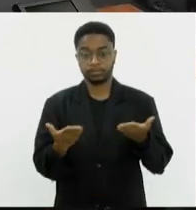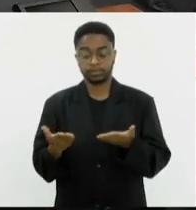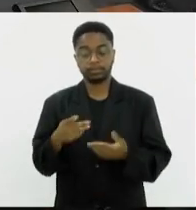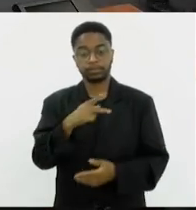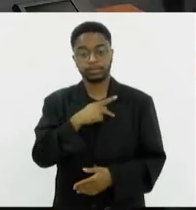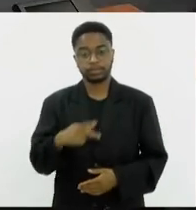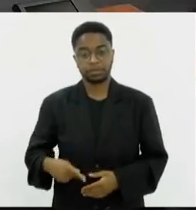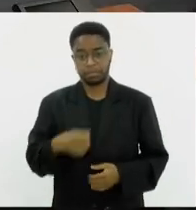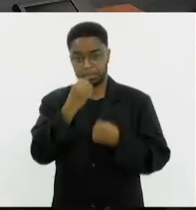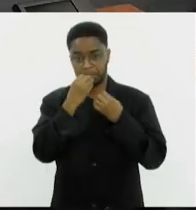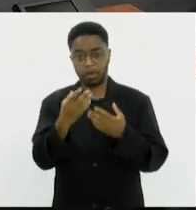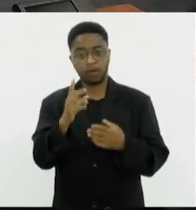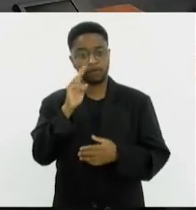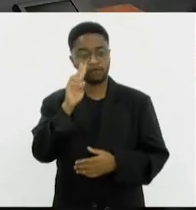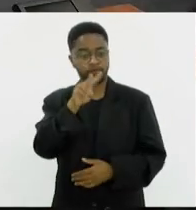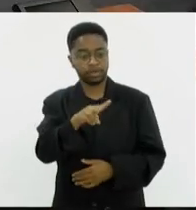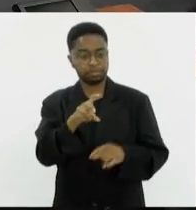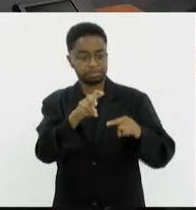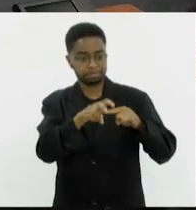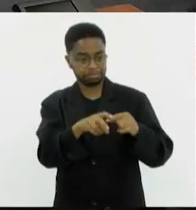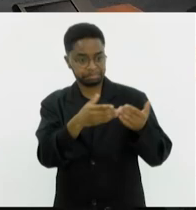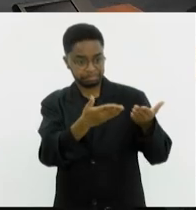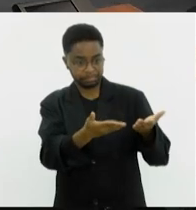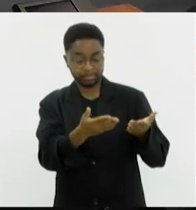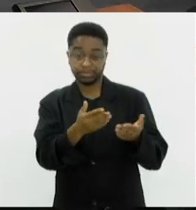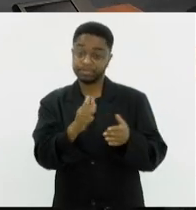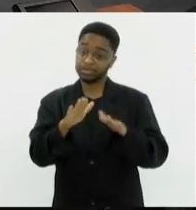bom vê-la aí nesse lugar. Um dia,